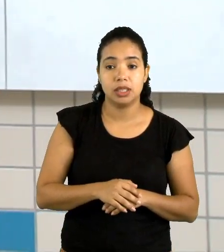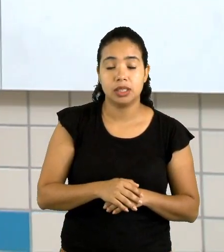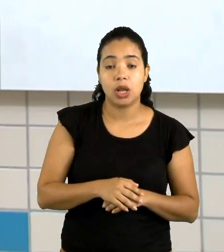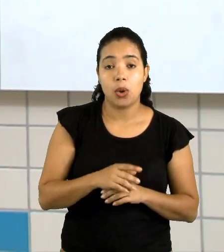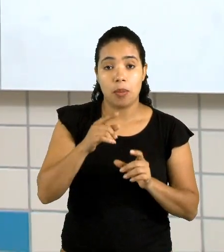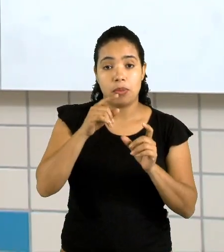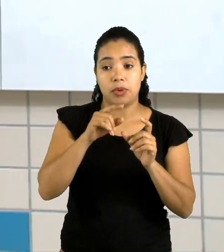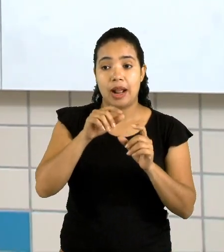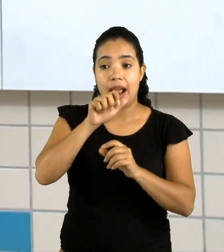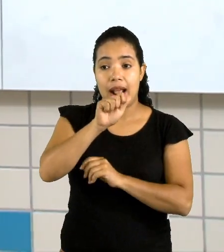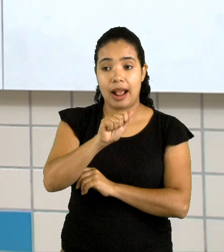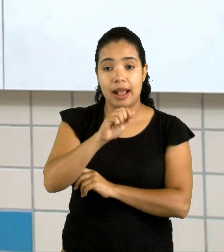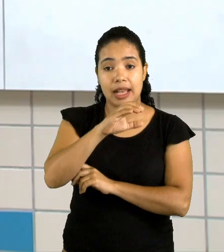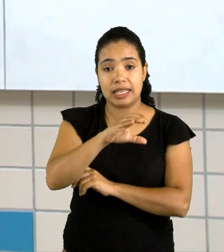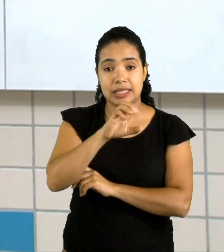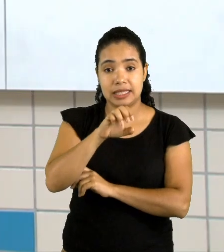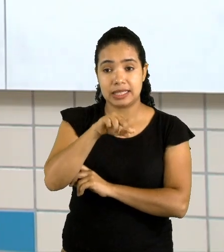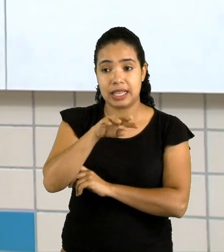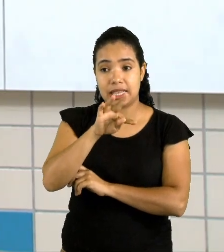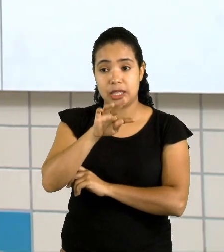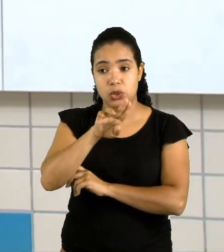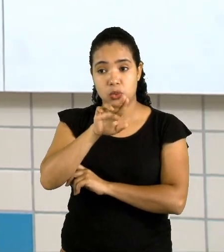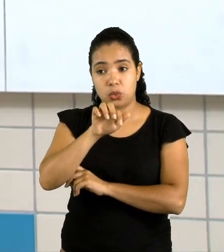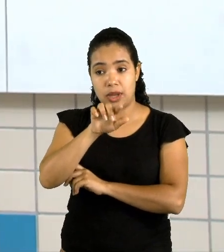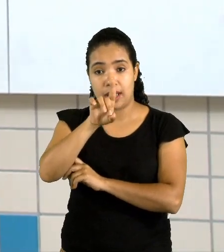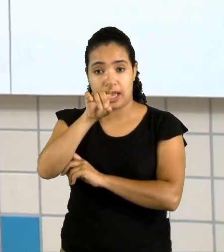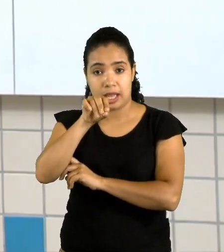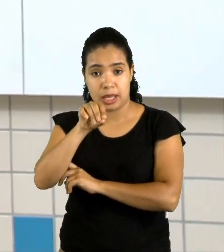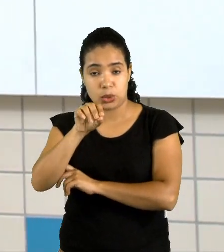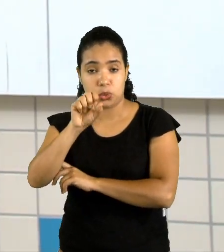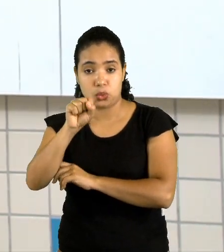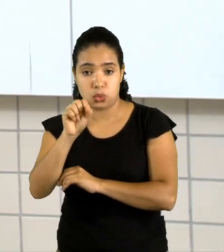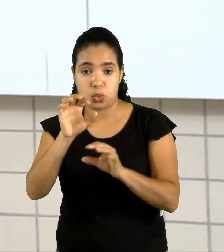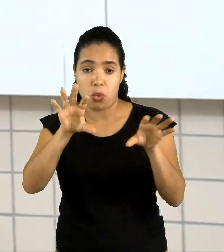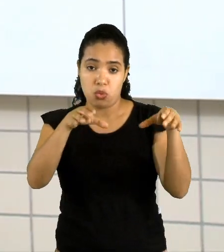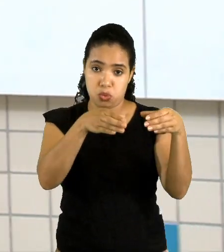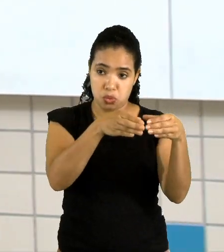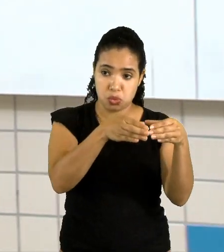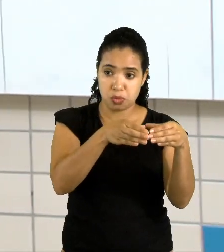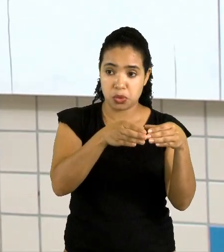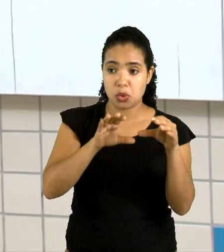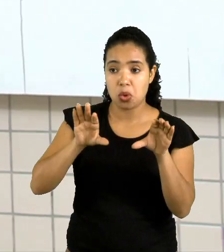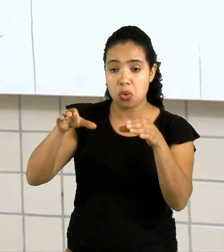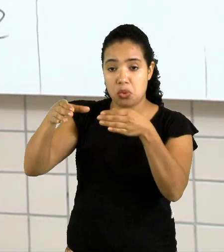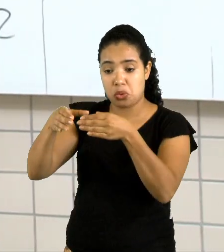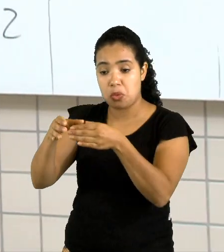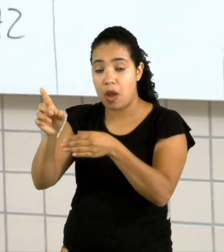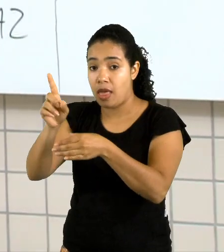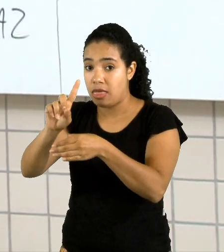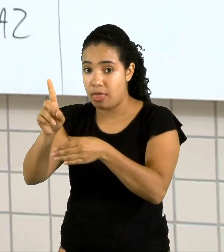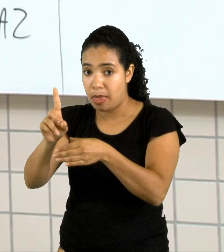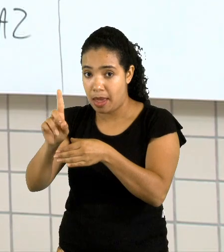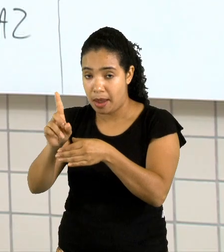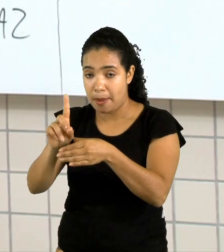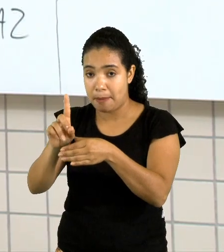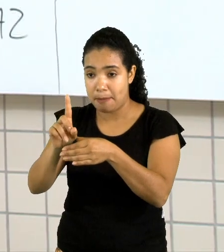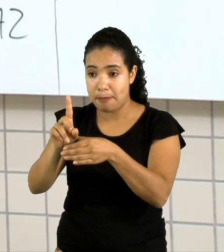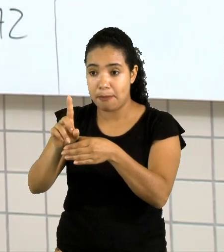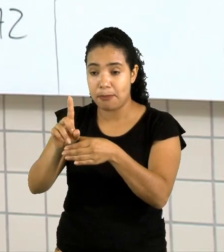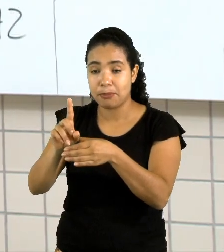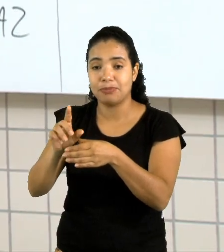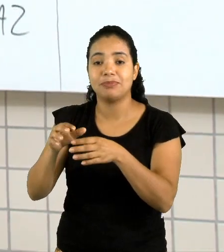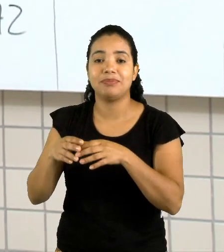grupos monossílabos não acentuados. Vamos começar por aquele que tem o som fechado, aquele